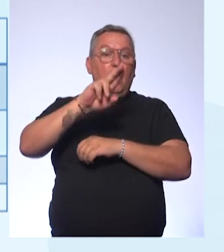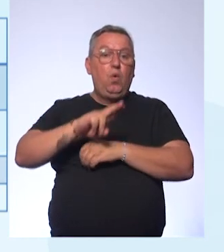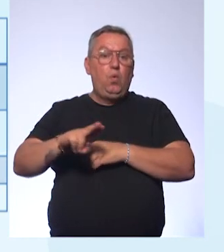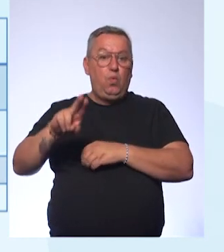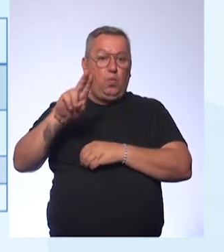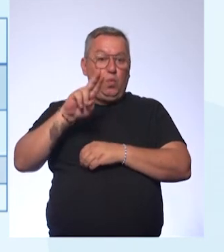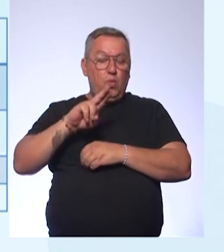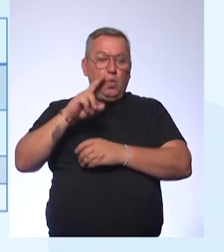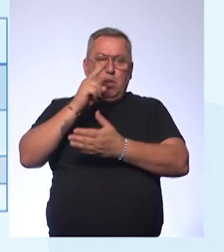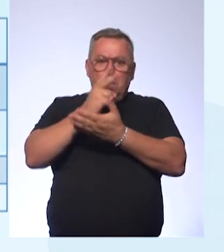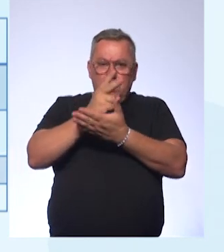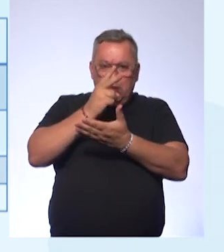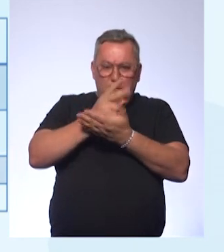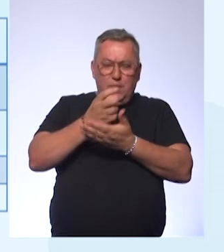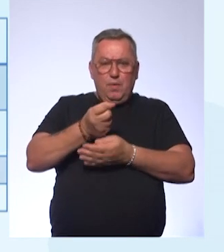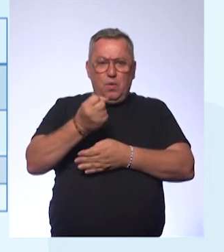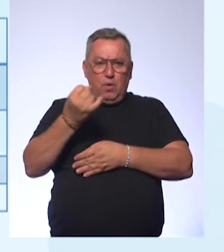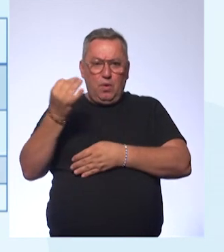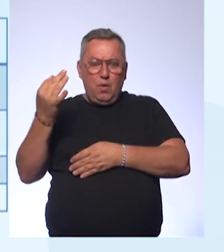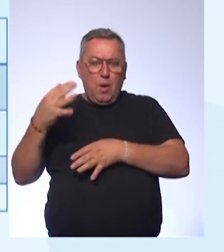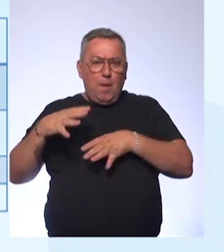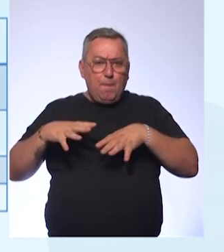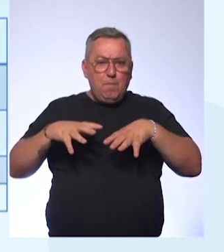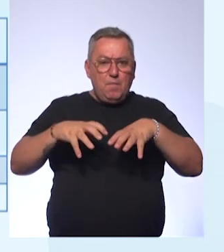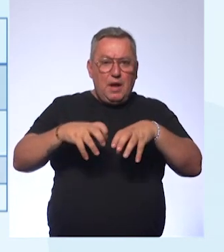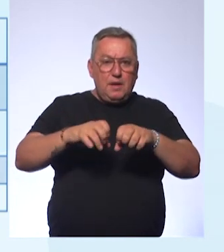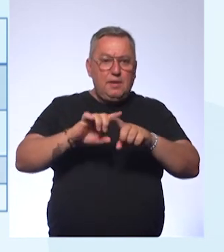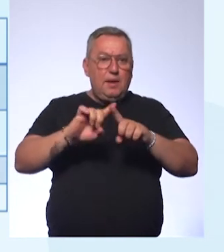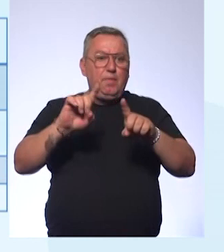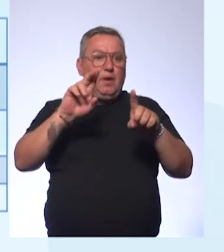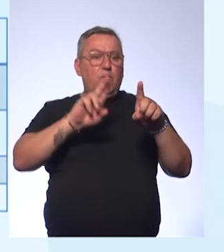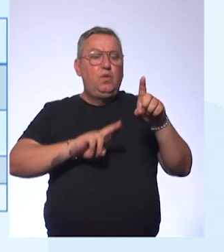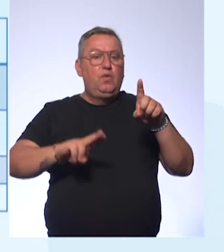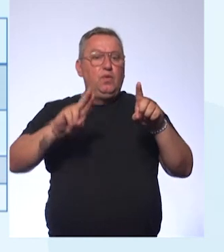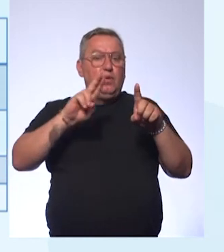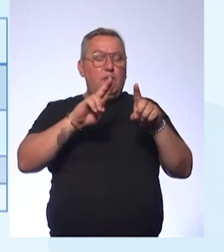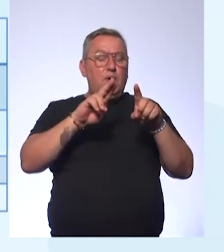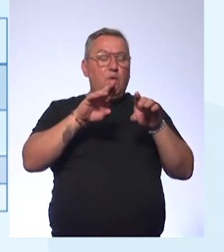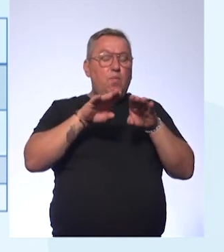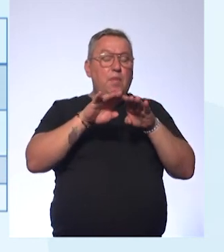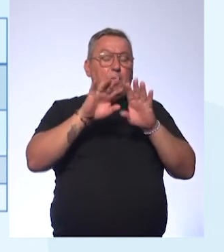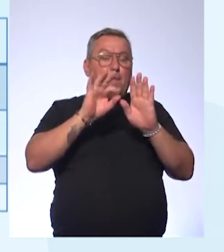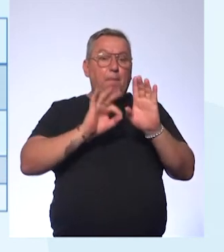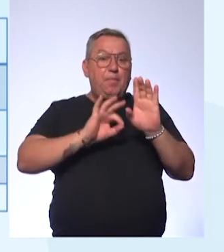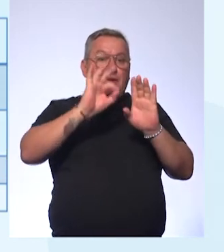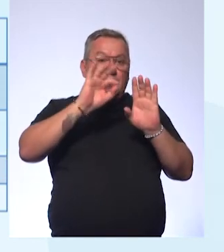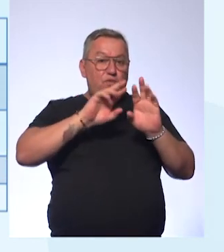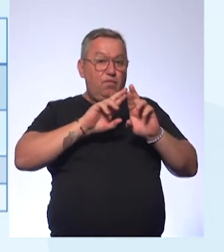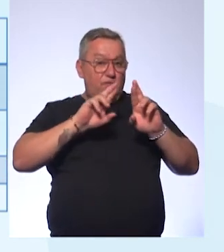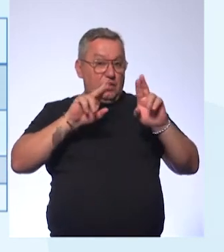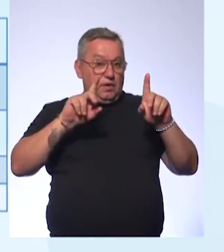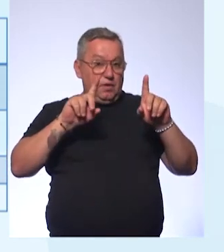Utilizando a mesma quantidade de massa, só que utilizando uma medida diferente, então aqui nós